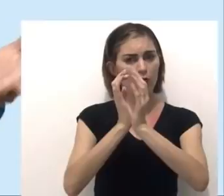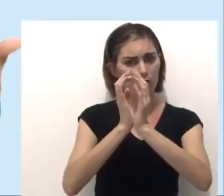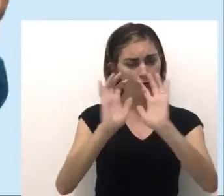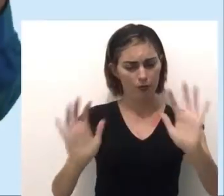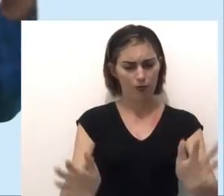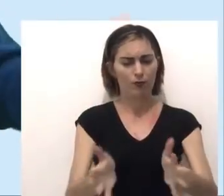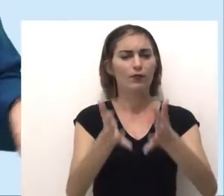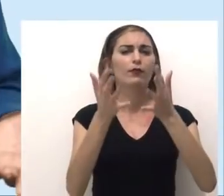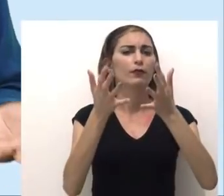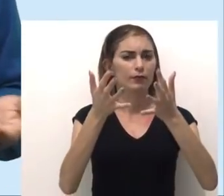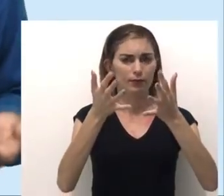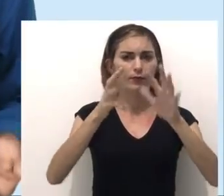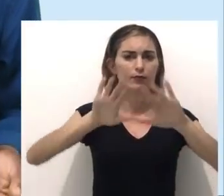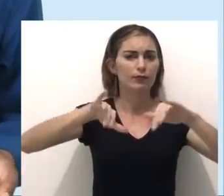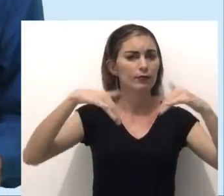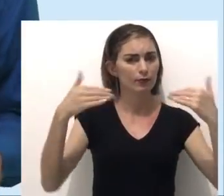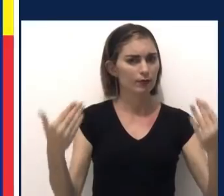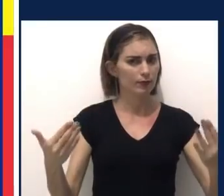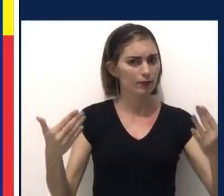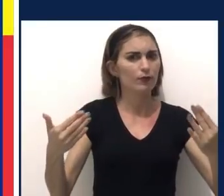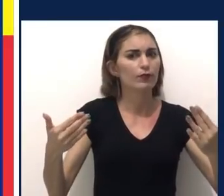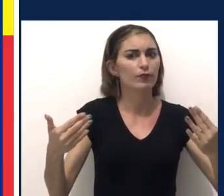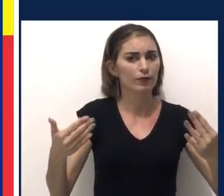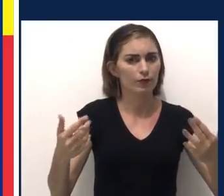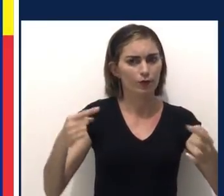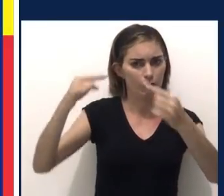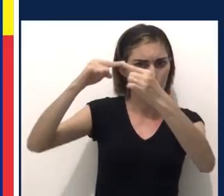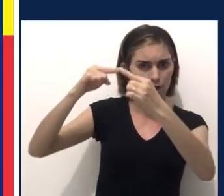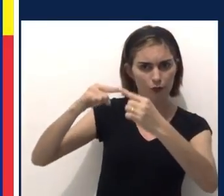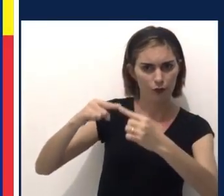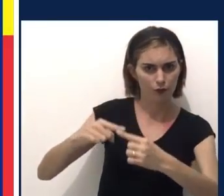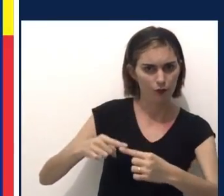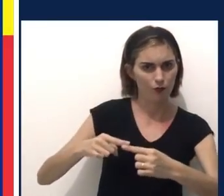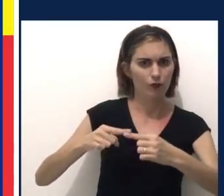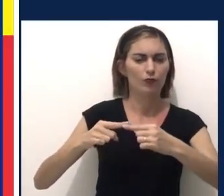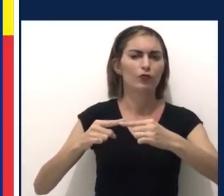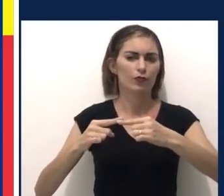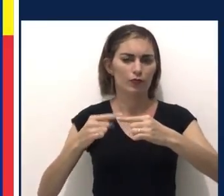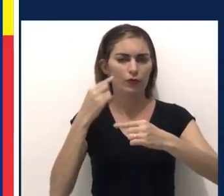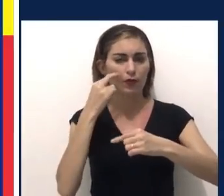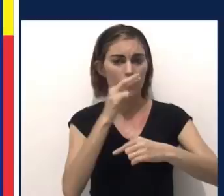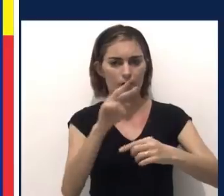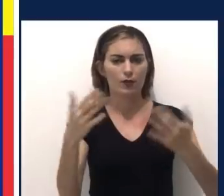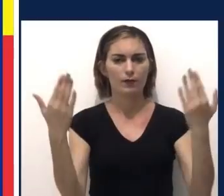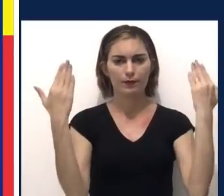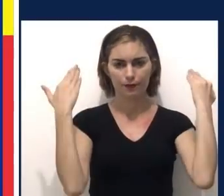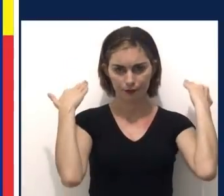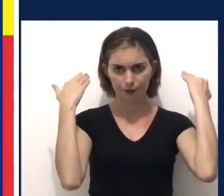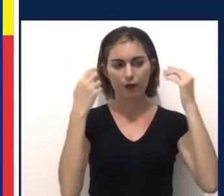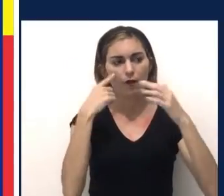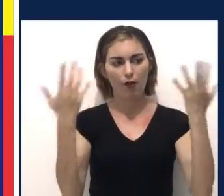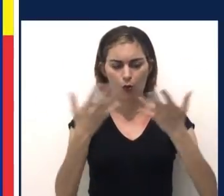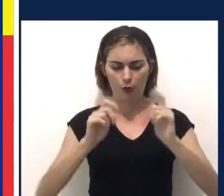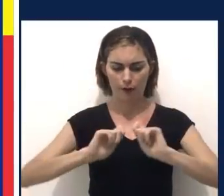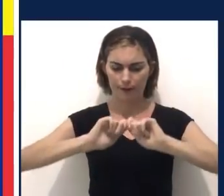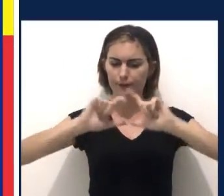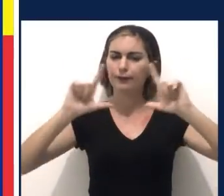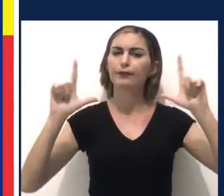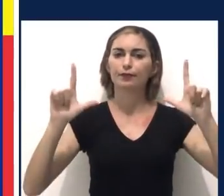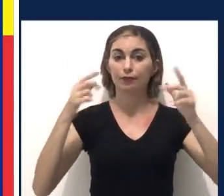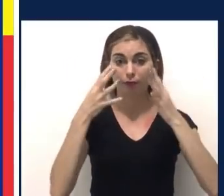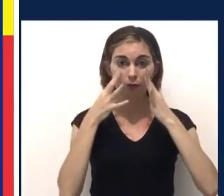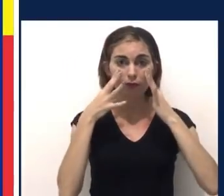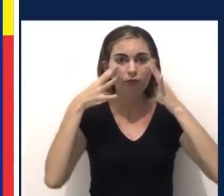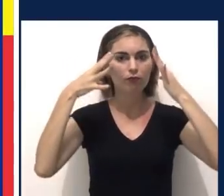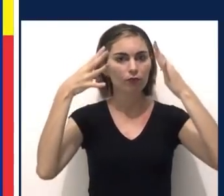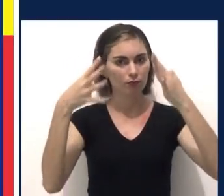grupos emergentes. Então, de acordo com a imagem que vocês estão vendo agora aí